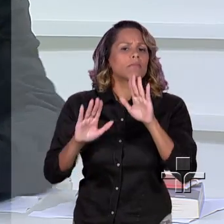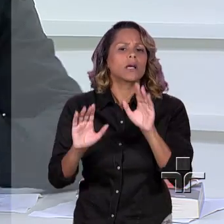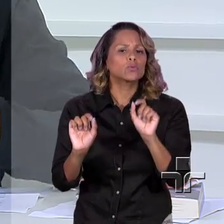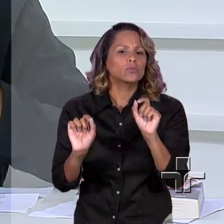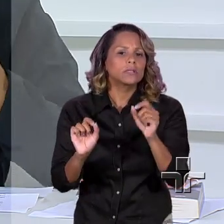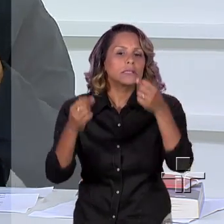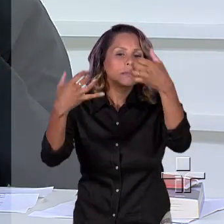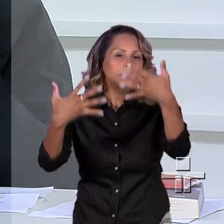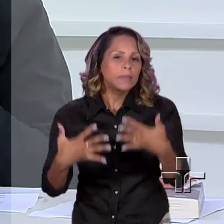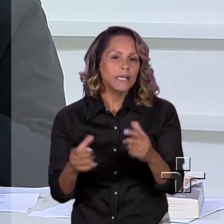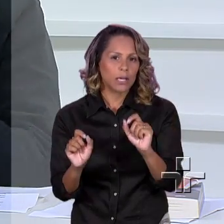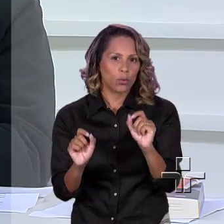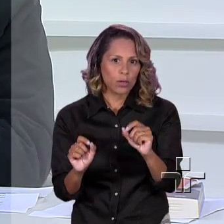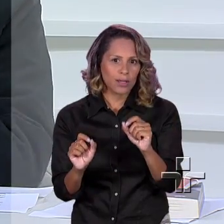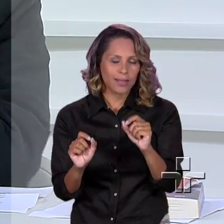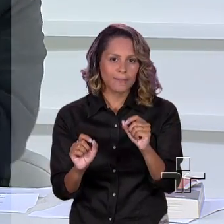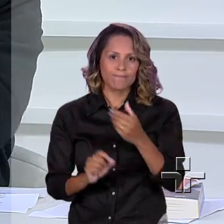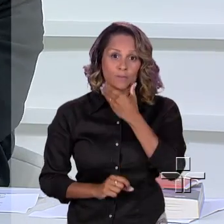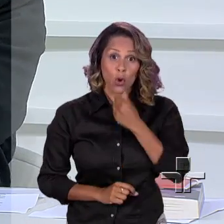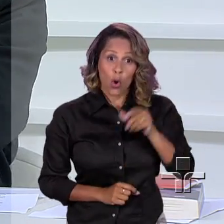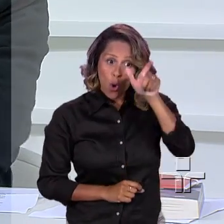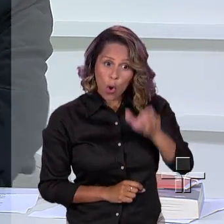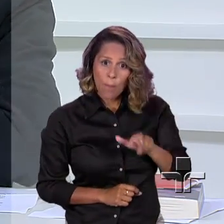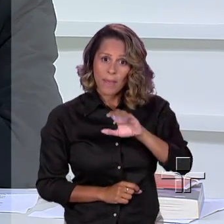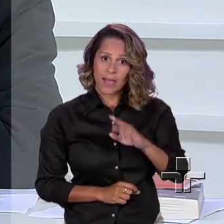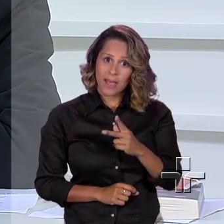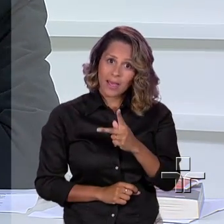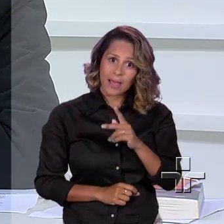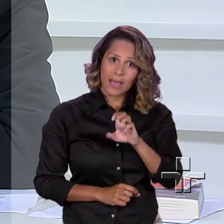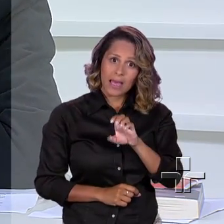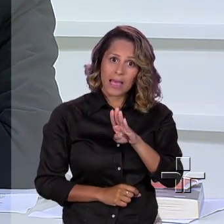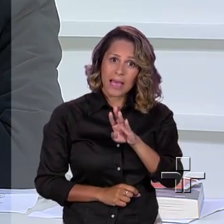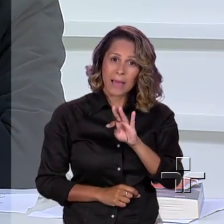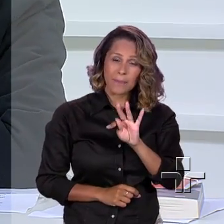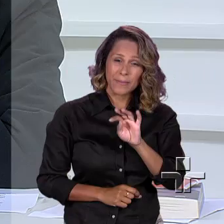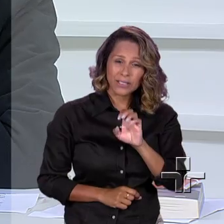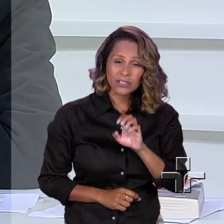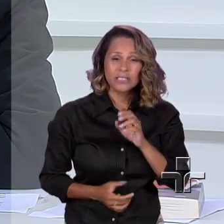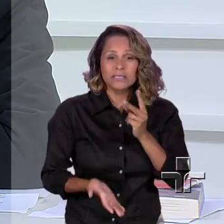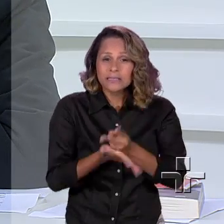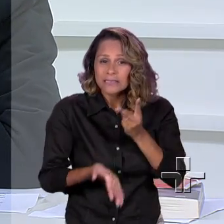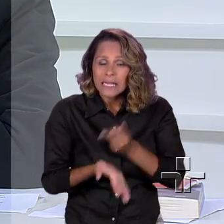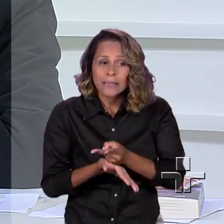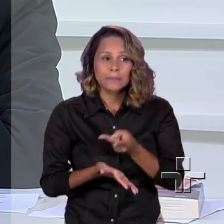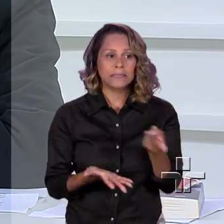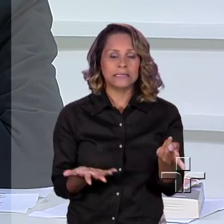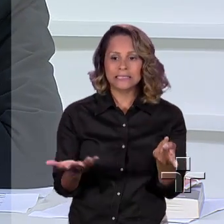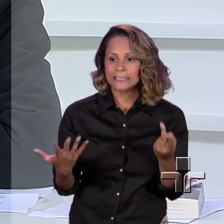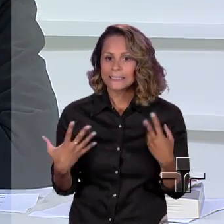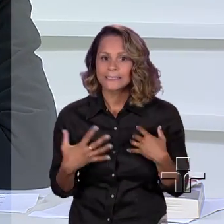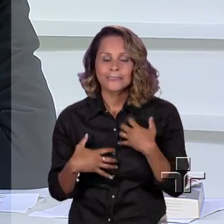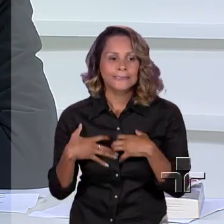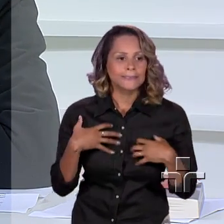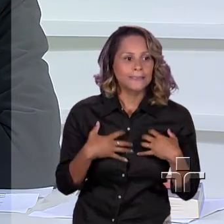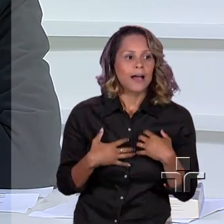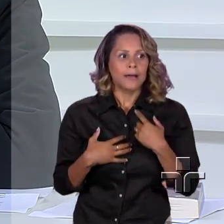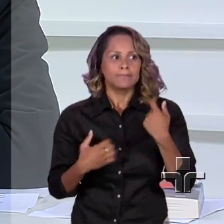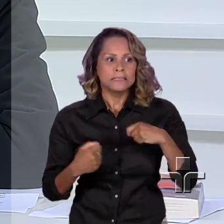essa permanência dele, essa relutância tão enorme que ele precisa ir para a Europa, ele precisa mudar, para ele começar